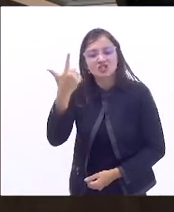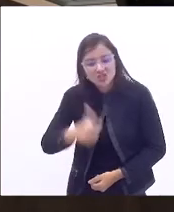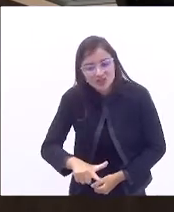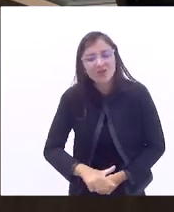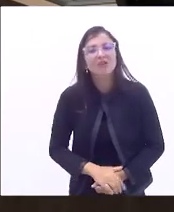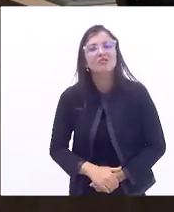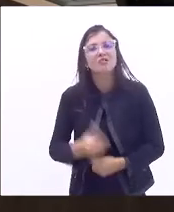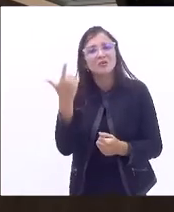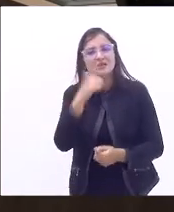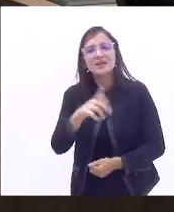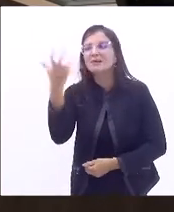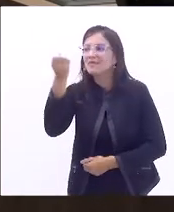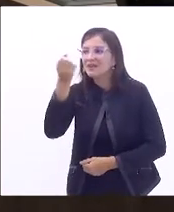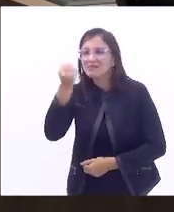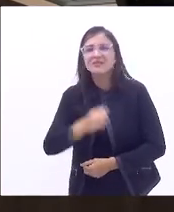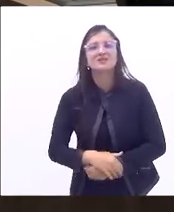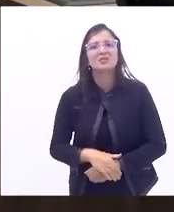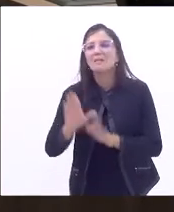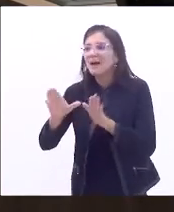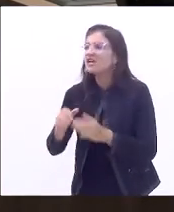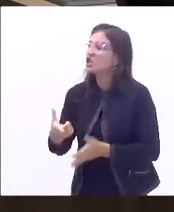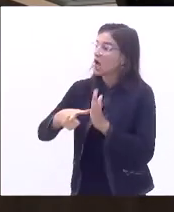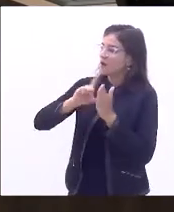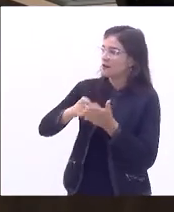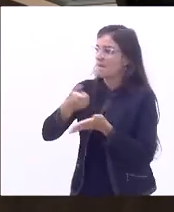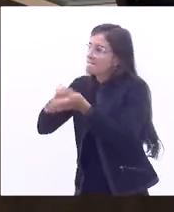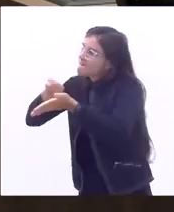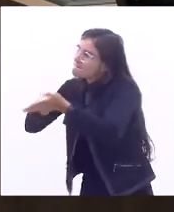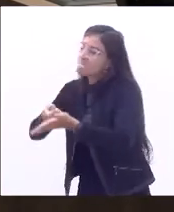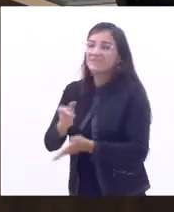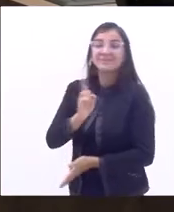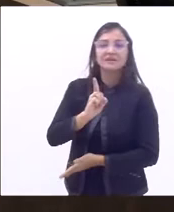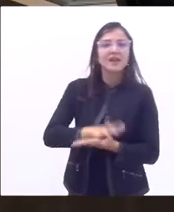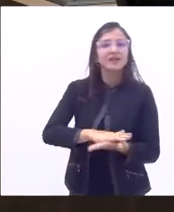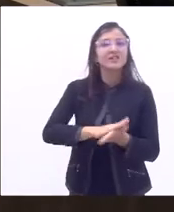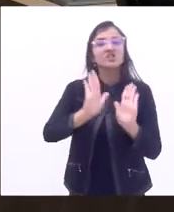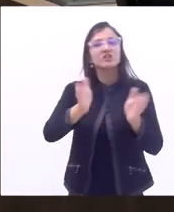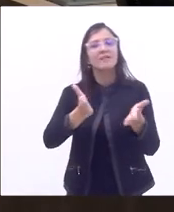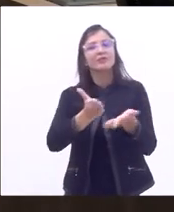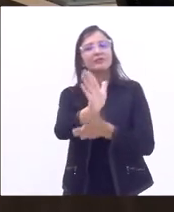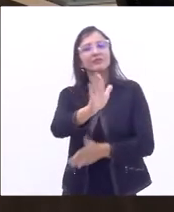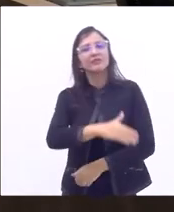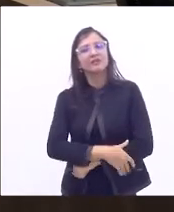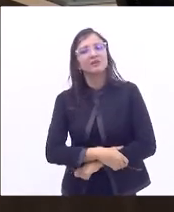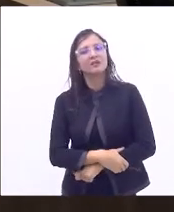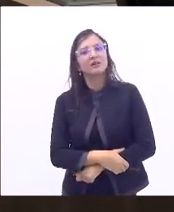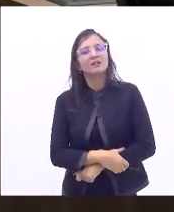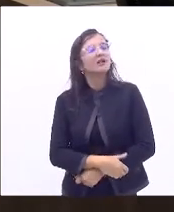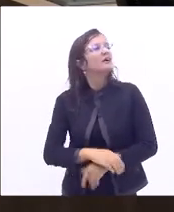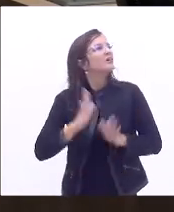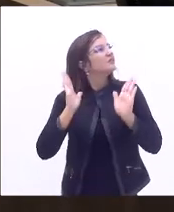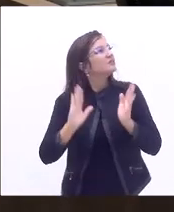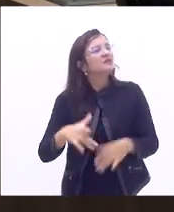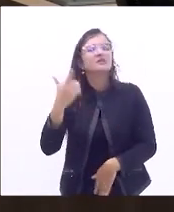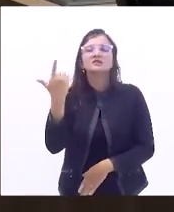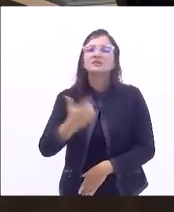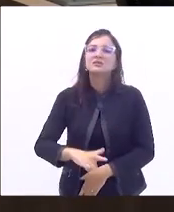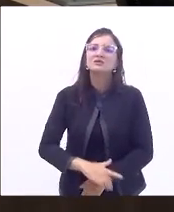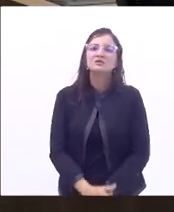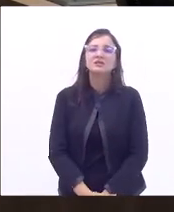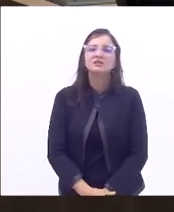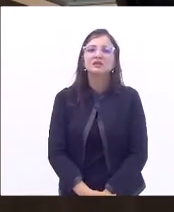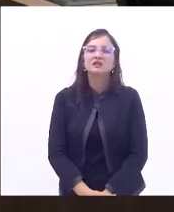mesmo sem apertar essas exigências. Já aprovou, já está renovado. Agora o nosso